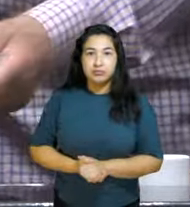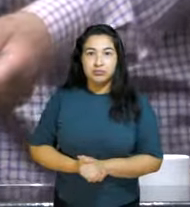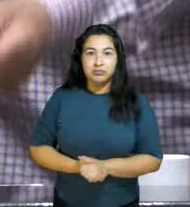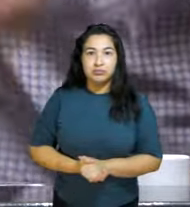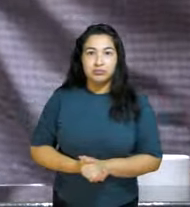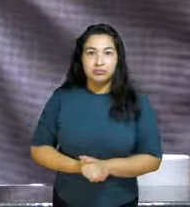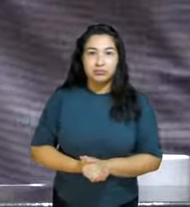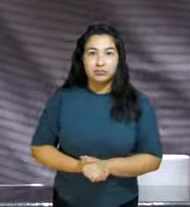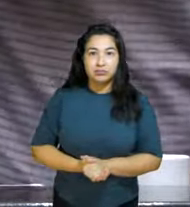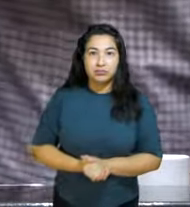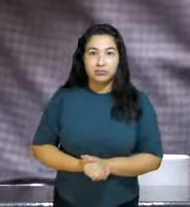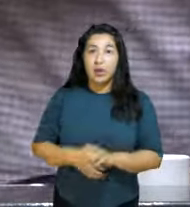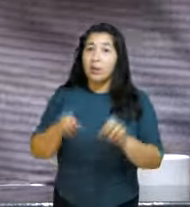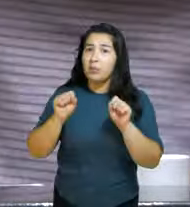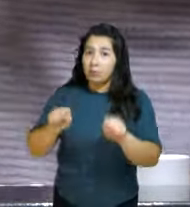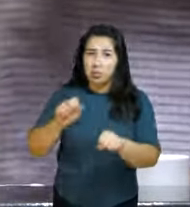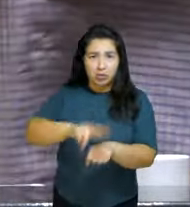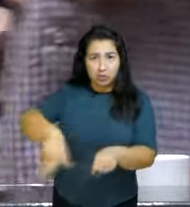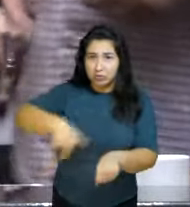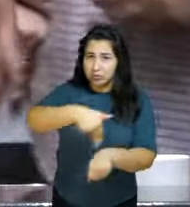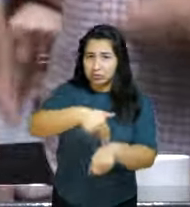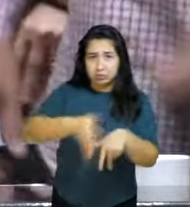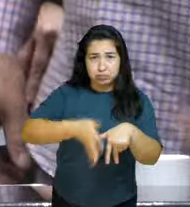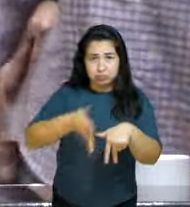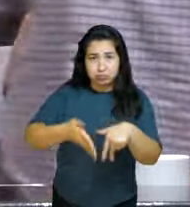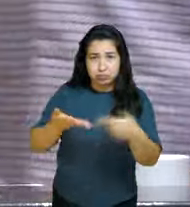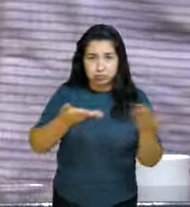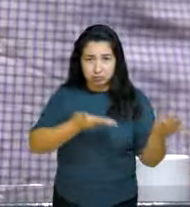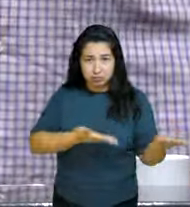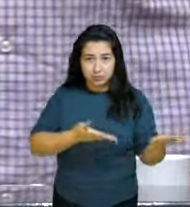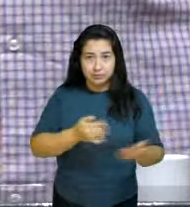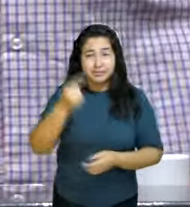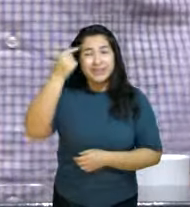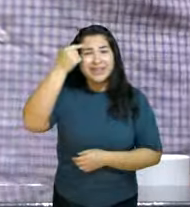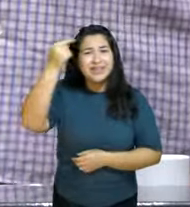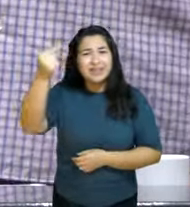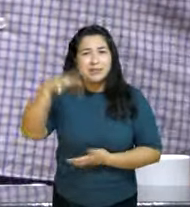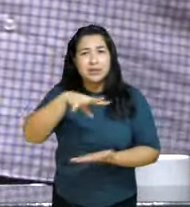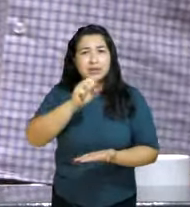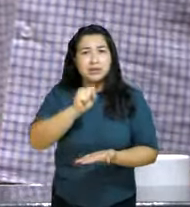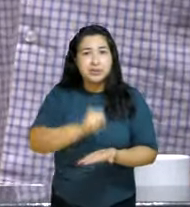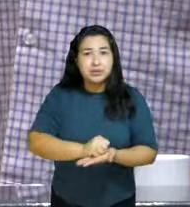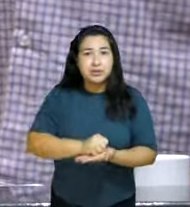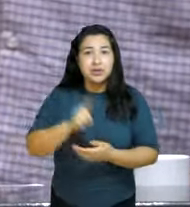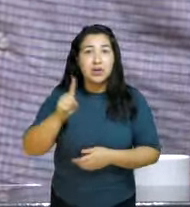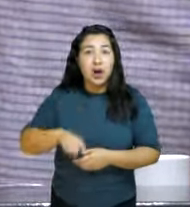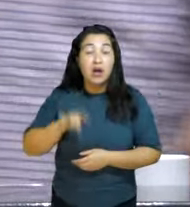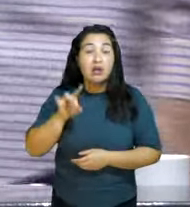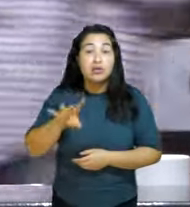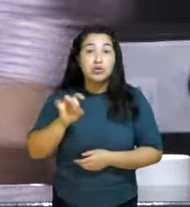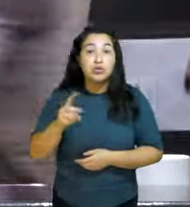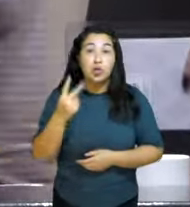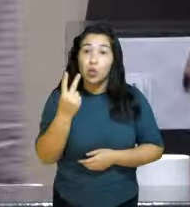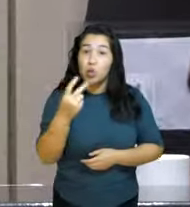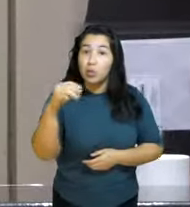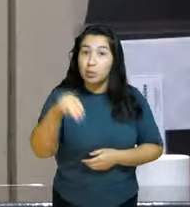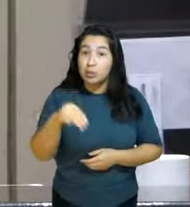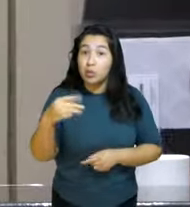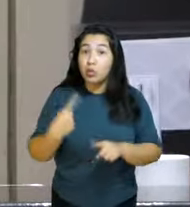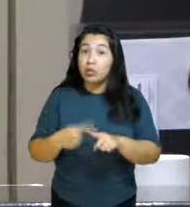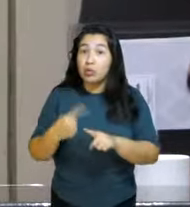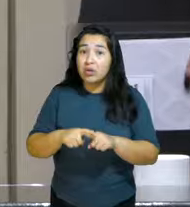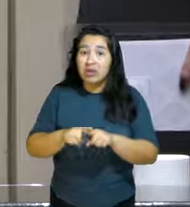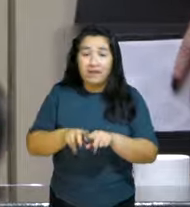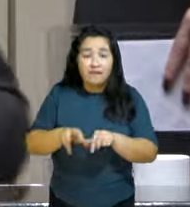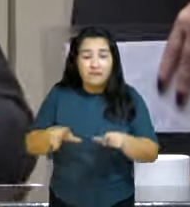Pode, pode ser na tribuna também, lógico. Só lembrando, gente, que as inscrições é o tempo de 2 minutos, porque nós temos diversas